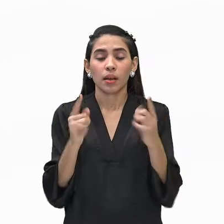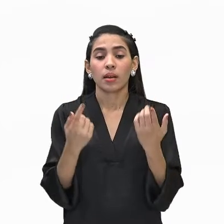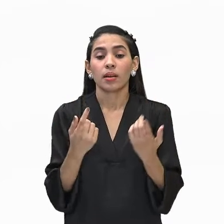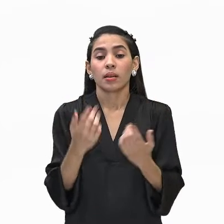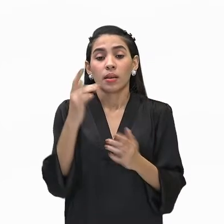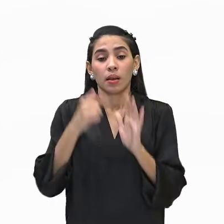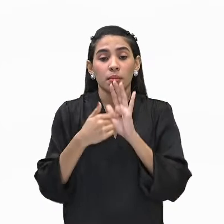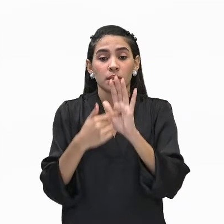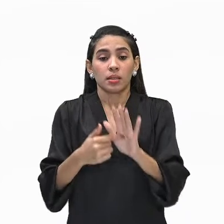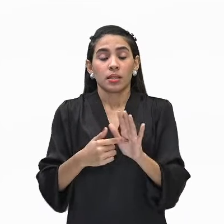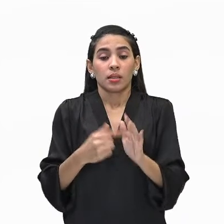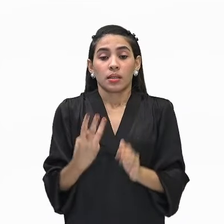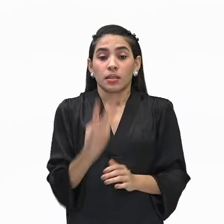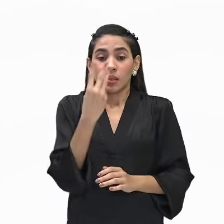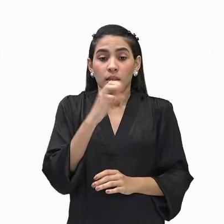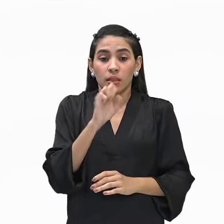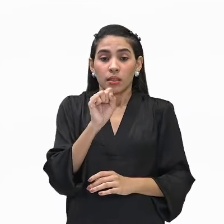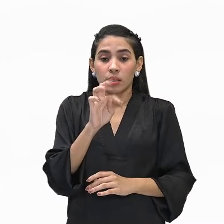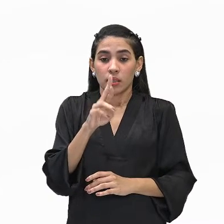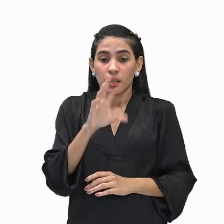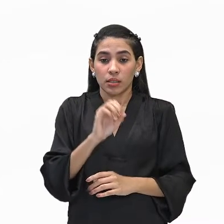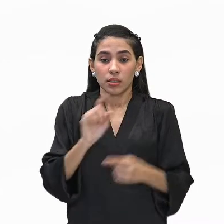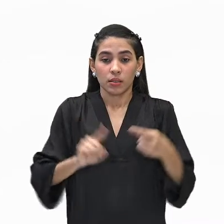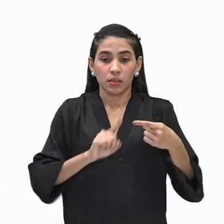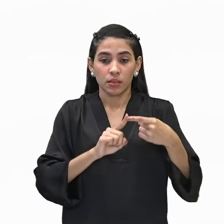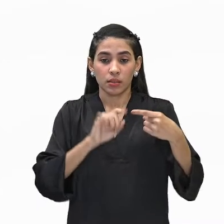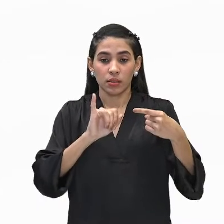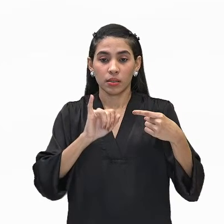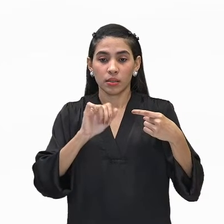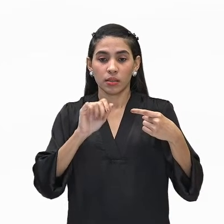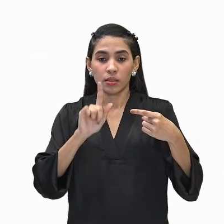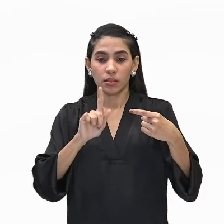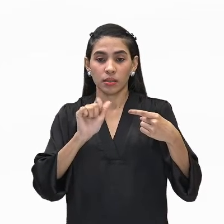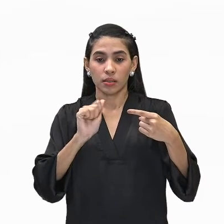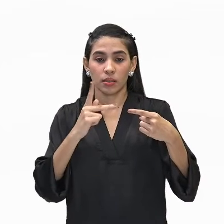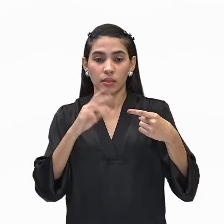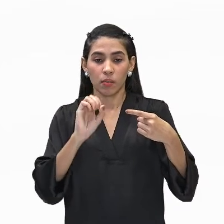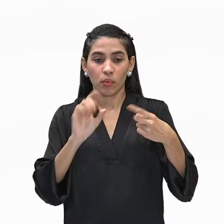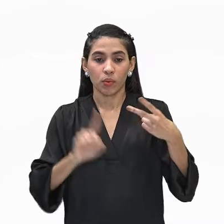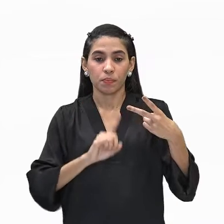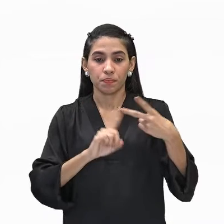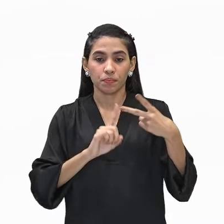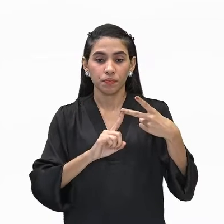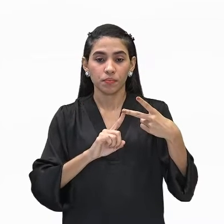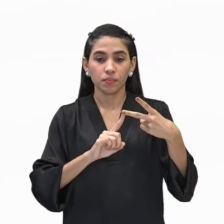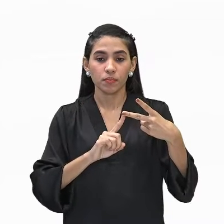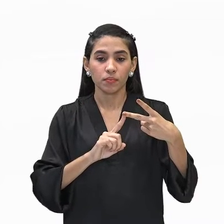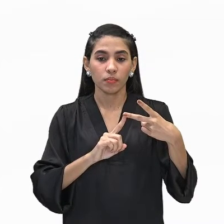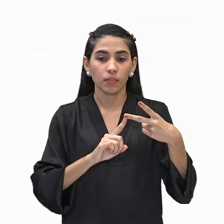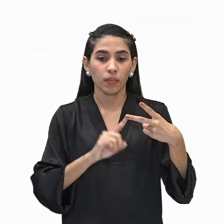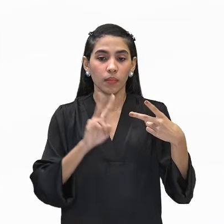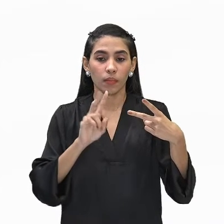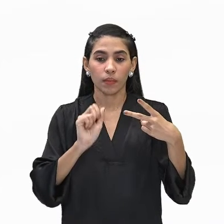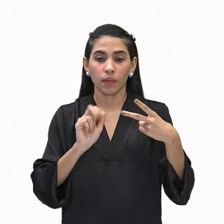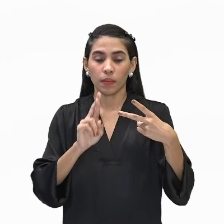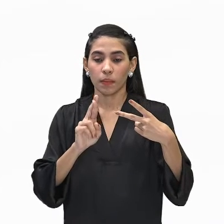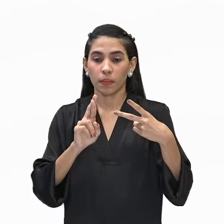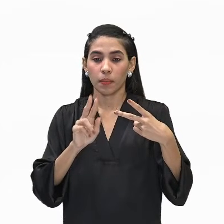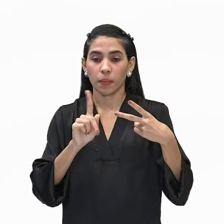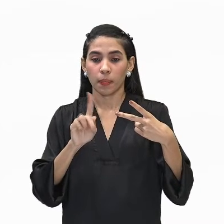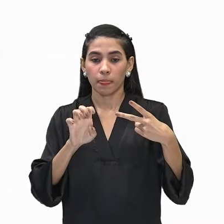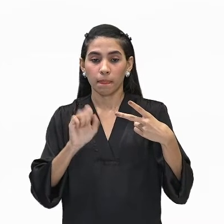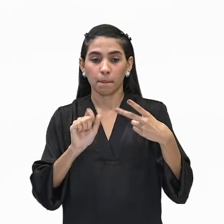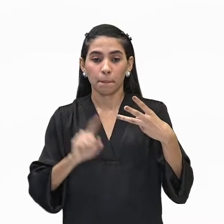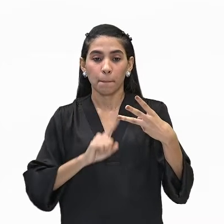de vegetação: igapó, né, do tupi-guarani, mata molhada, e várzea e terra firme, que